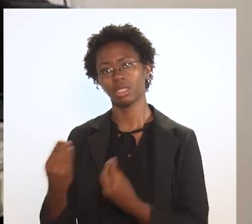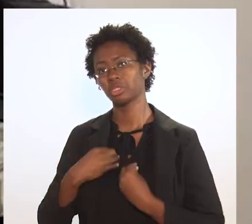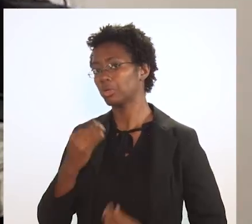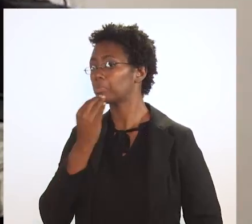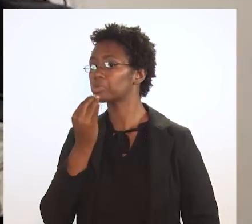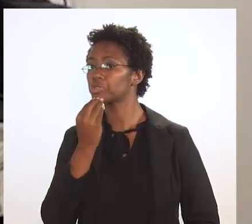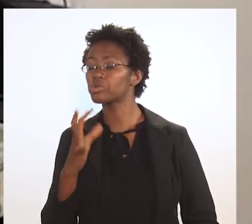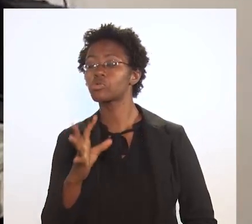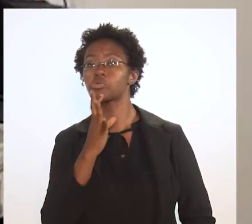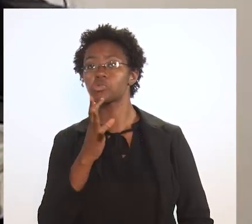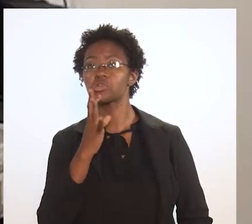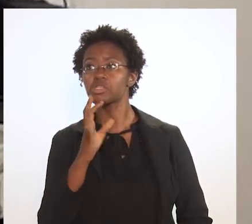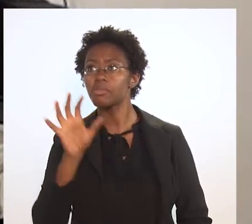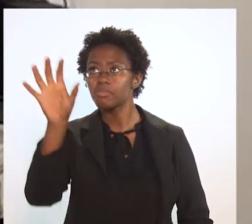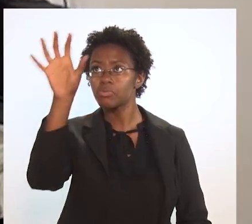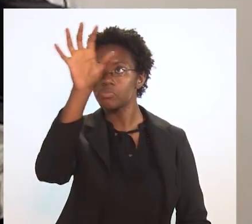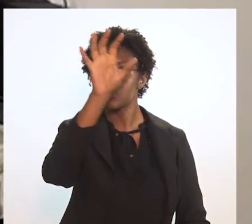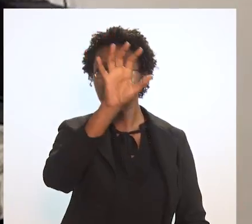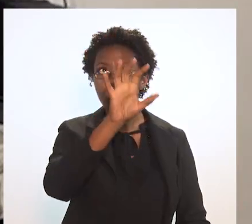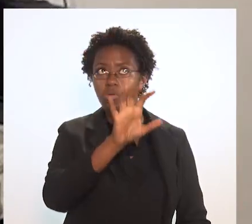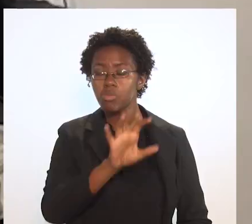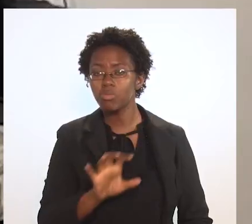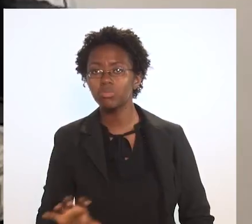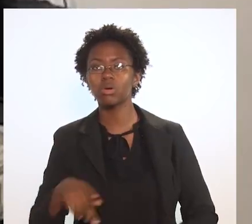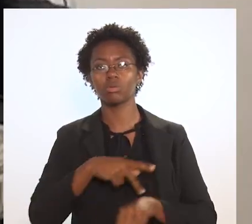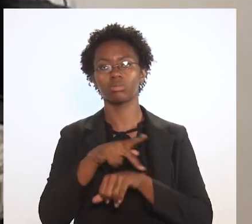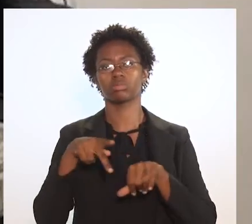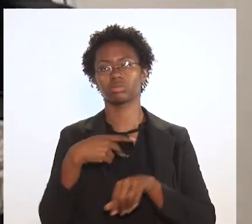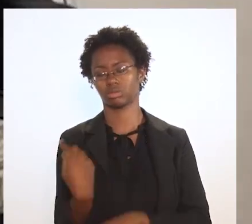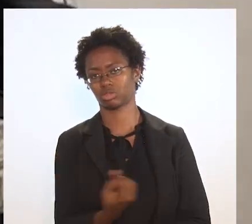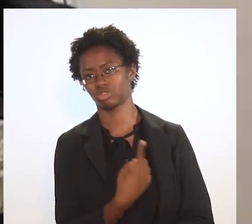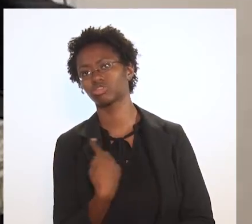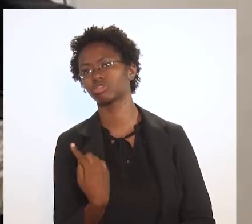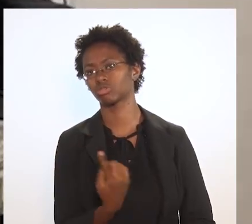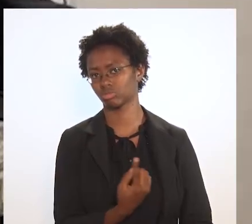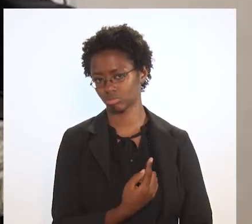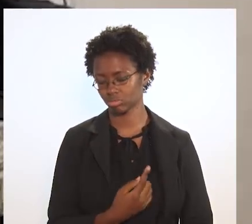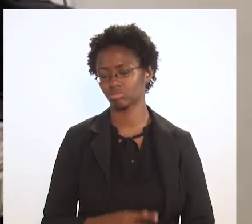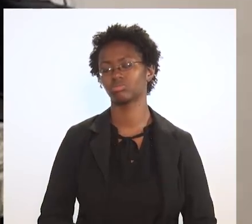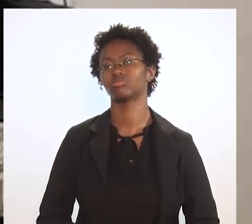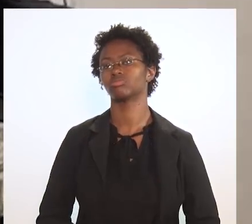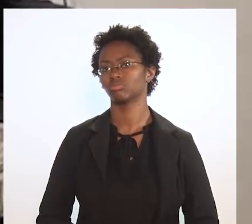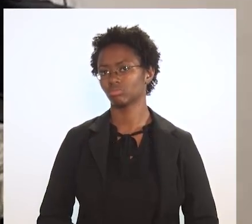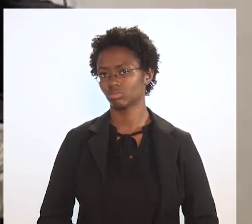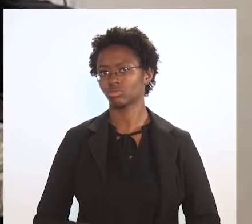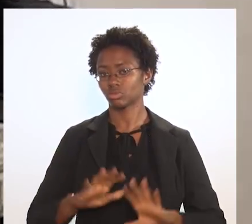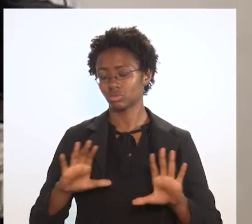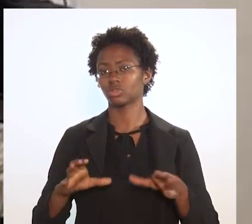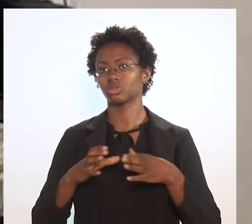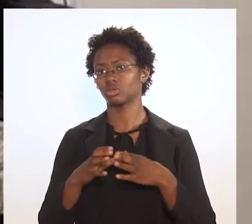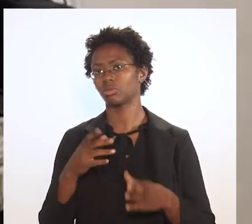me deu a oportunidade de conhecer cada canto do nosso país. O Grupo Pirraça ele